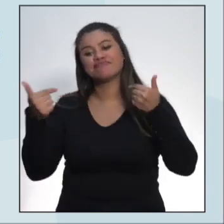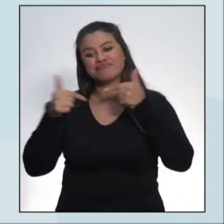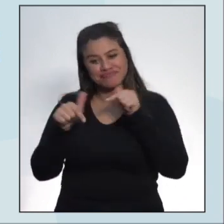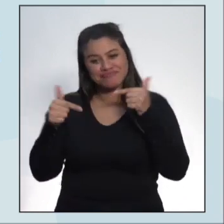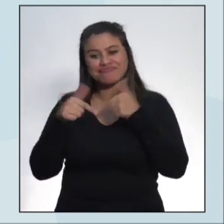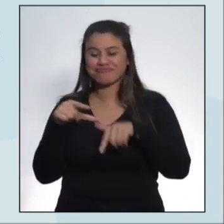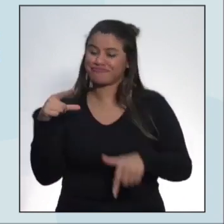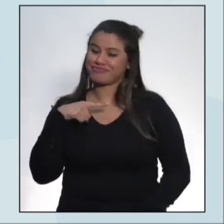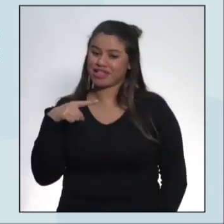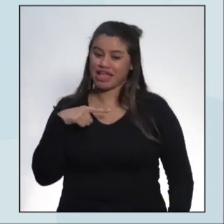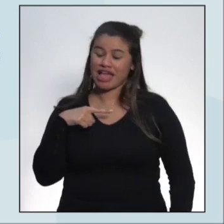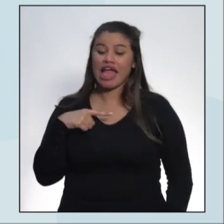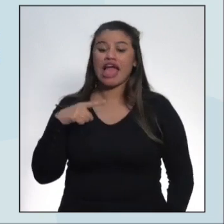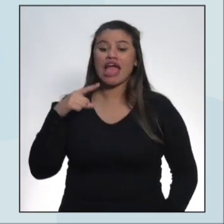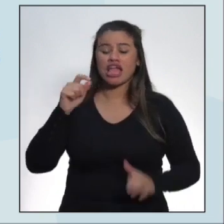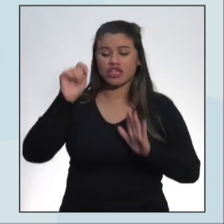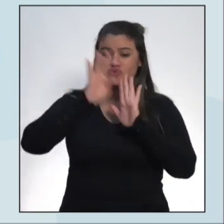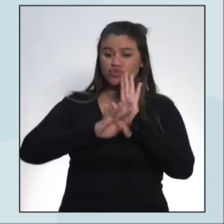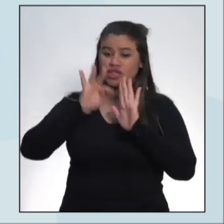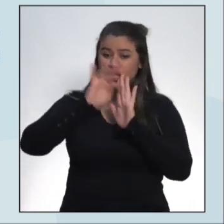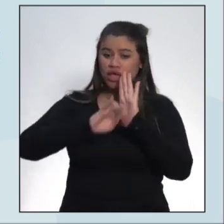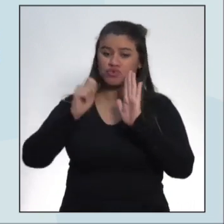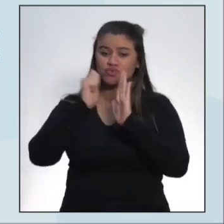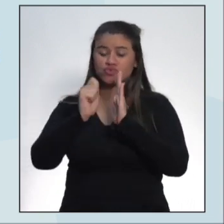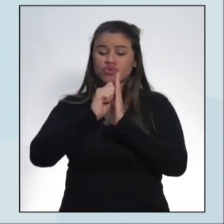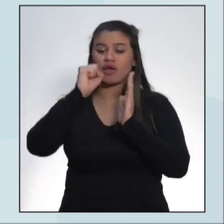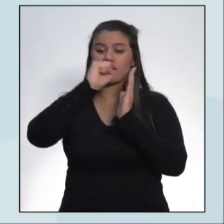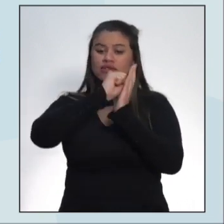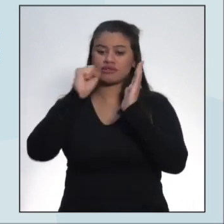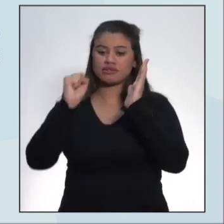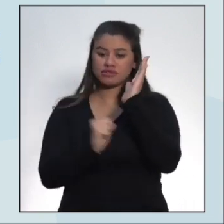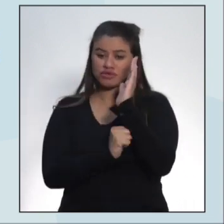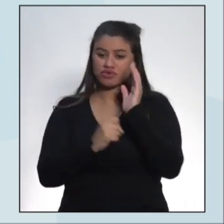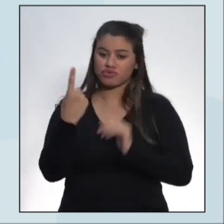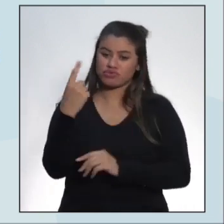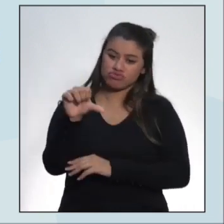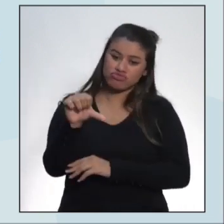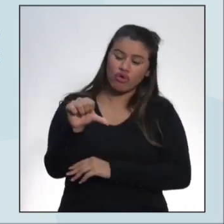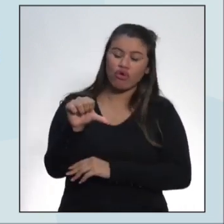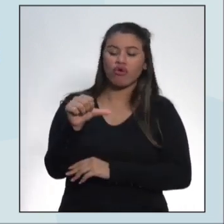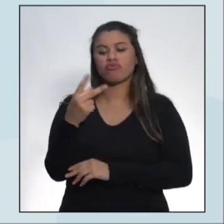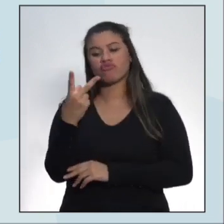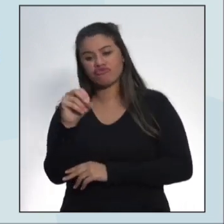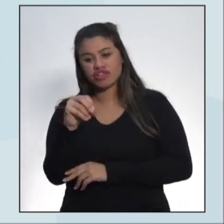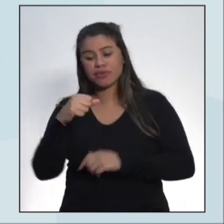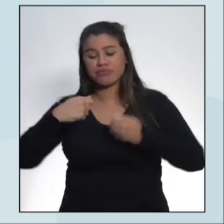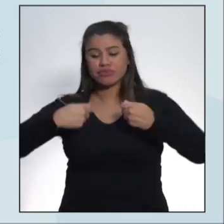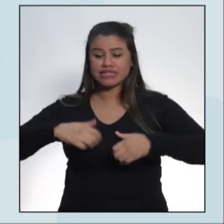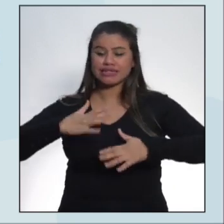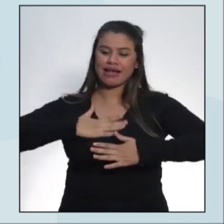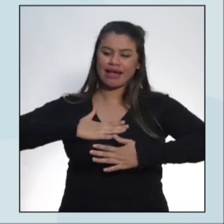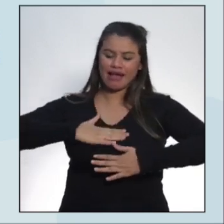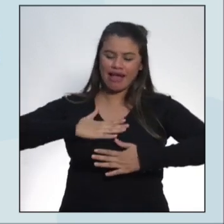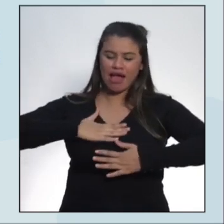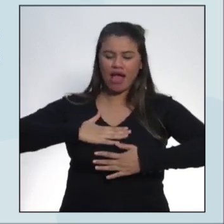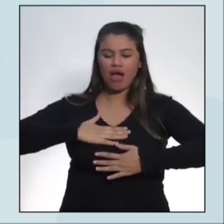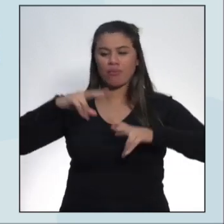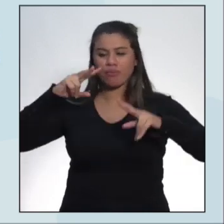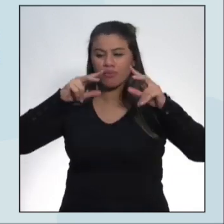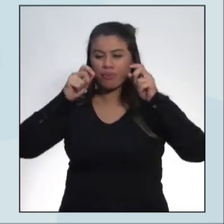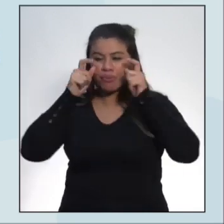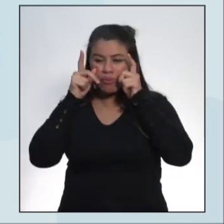escritos no século XIX, né, no século XX, então é necessário que você leia com um pouquinho de calma, com um pouquinho de atenção. Porém, como são